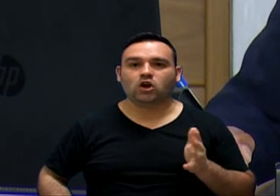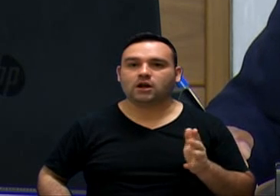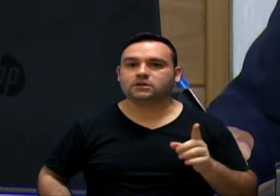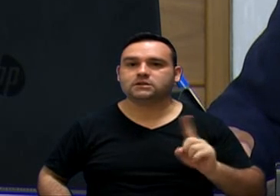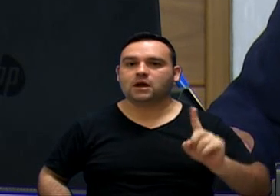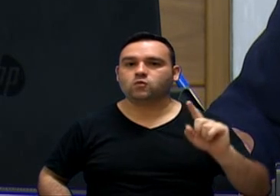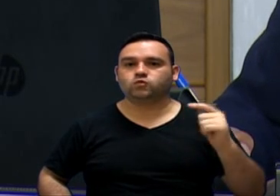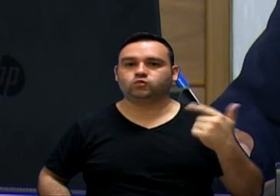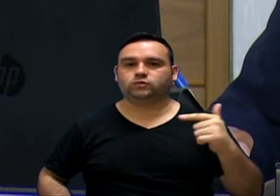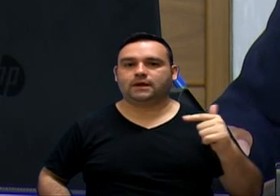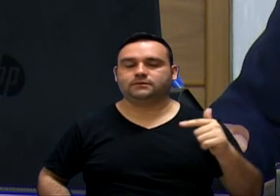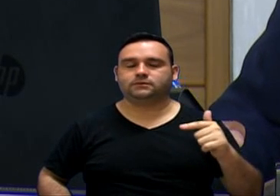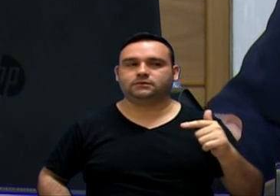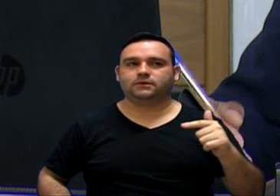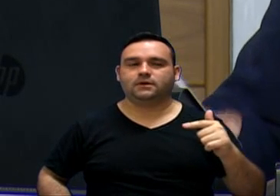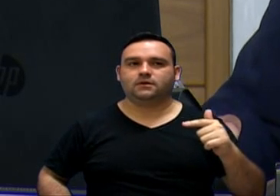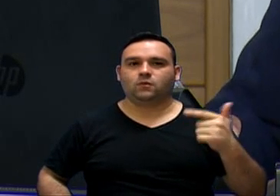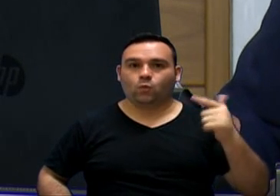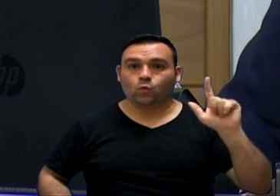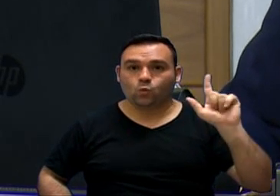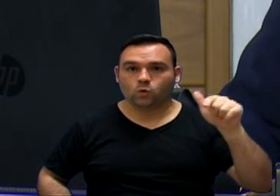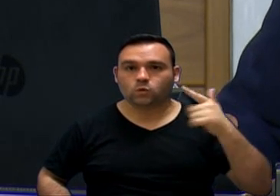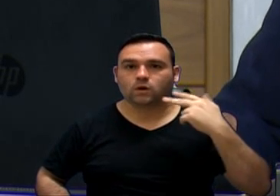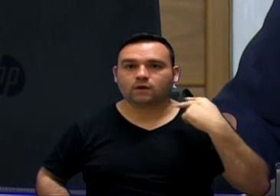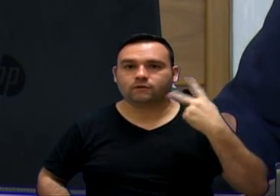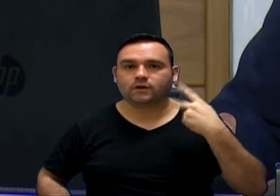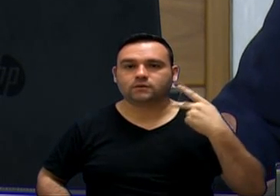Não, não tem. É o próximo.